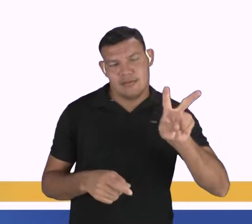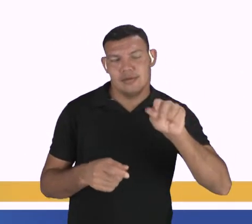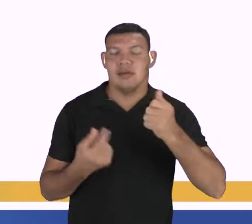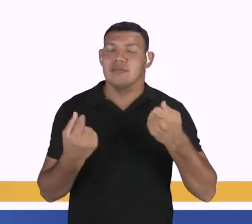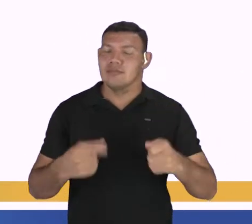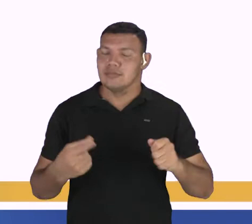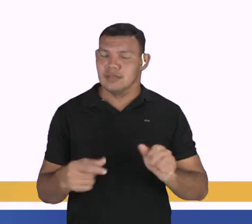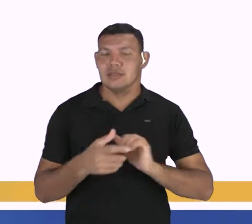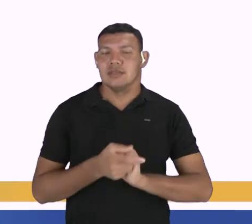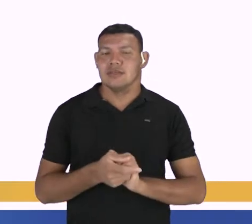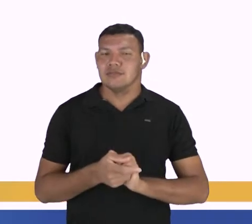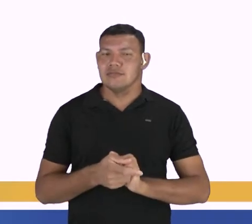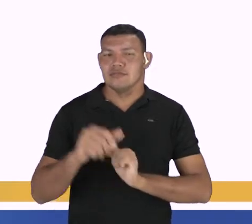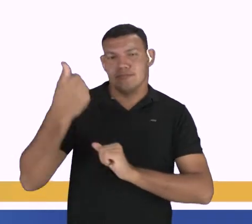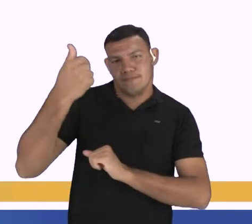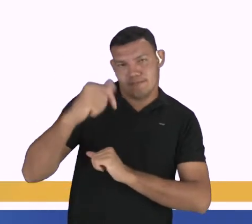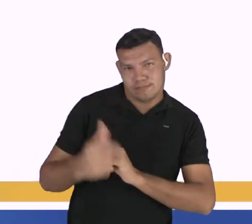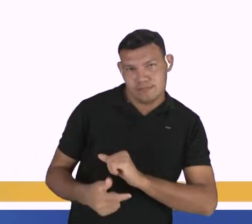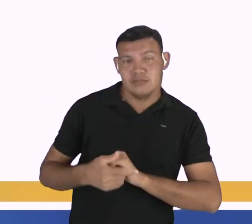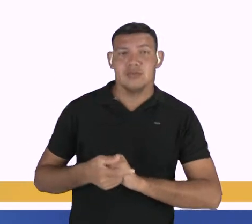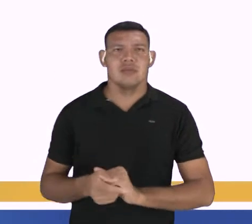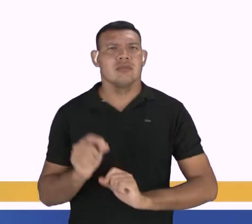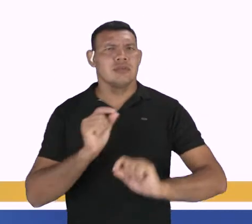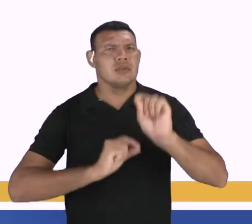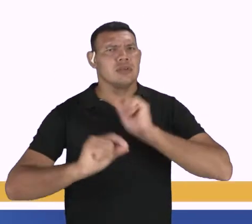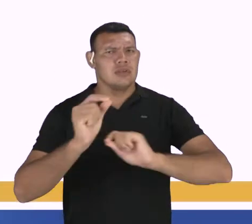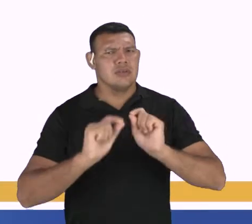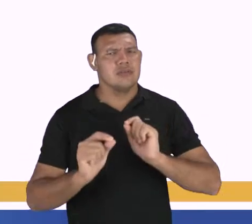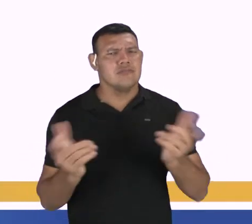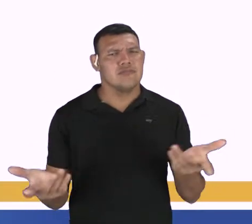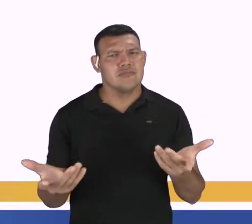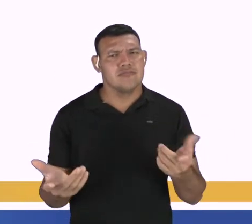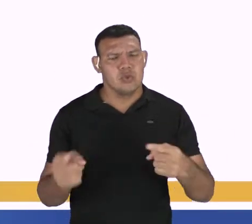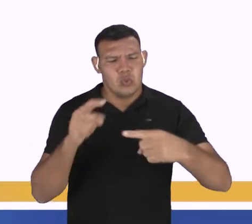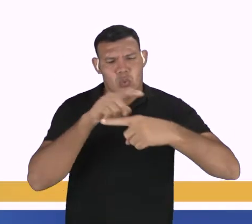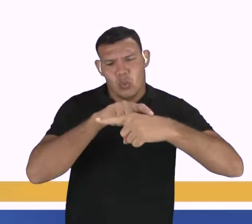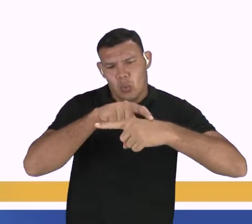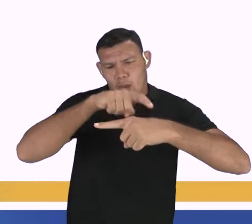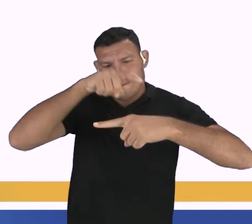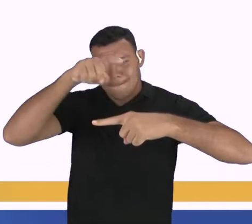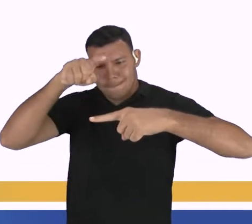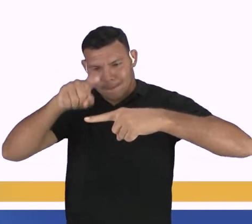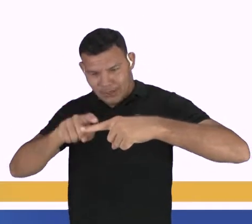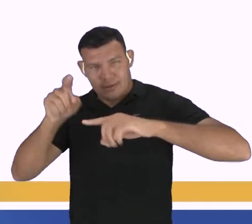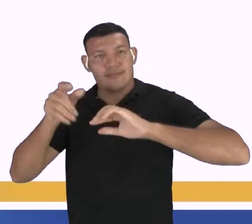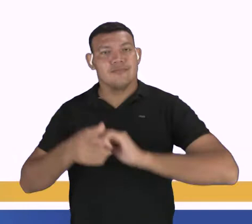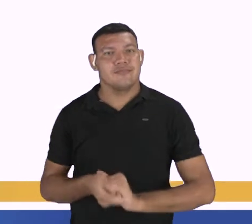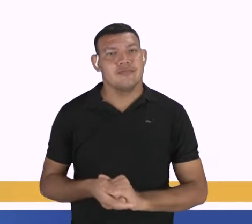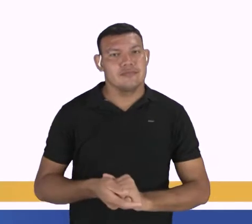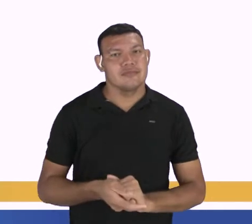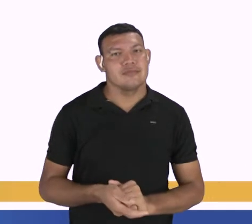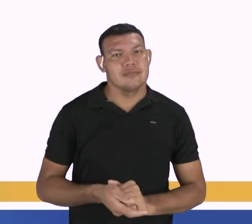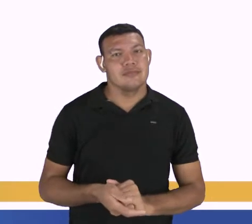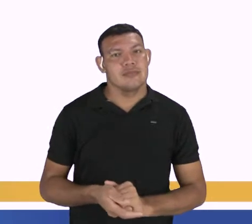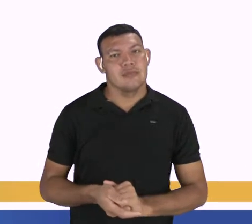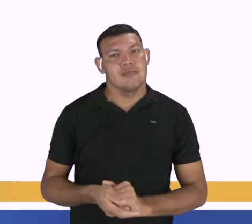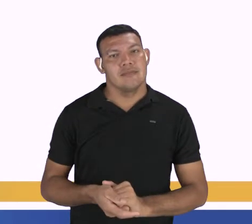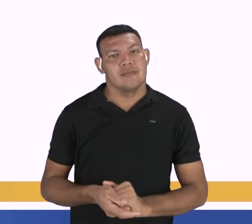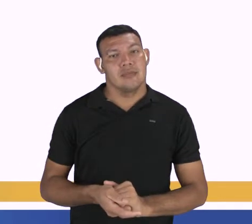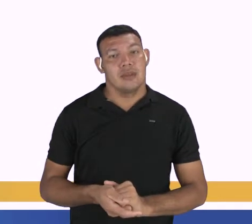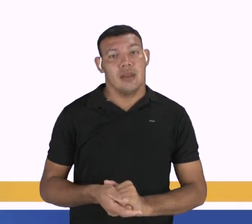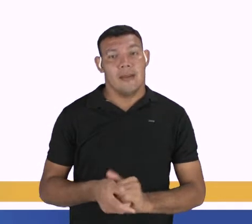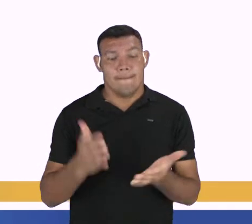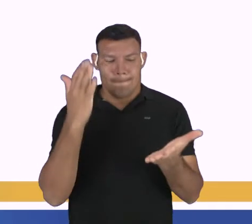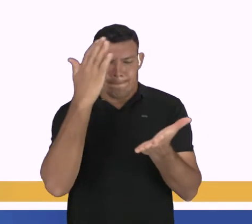verificar. Bom, o que é um ângulo de meia volta, né? Justamente o nome já sugere, é a metade de uma